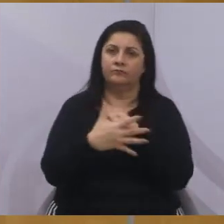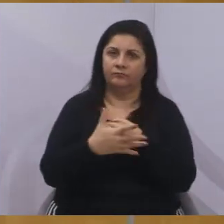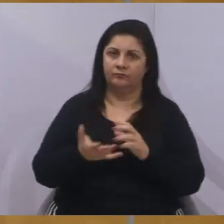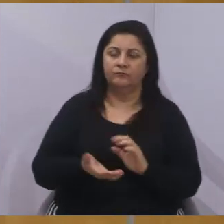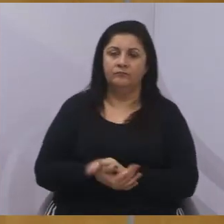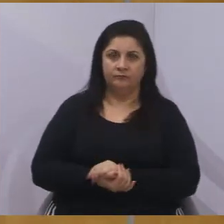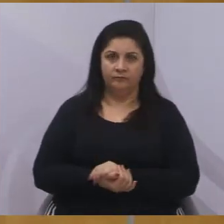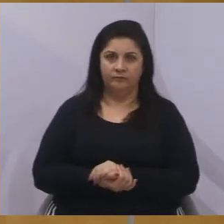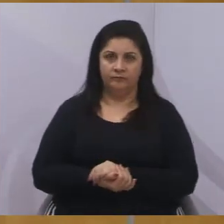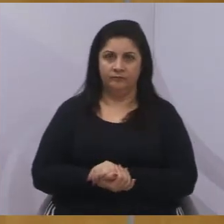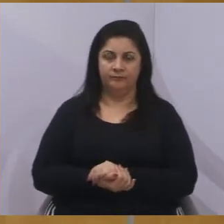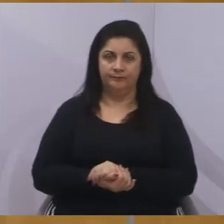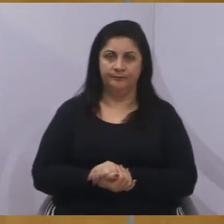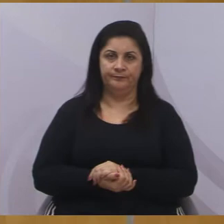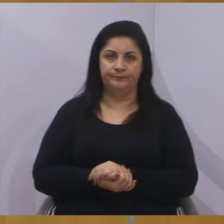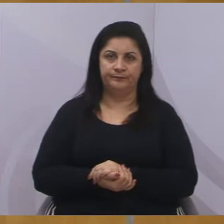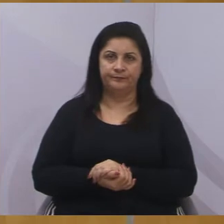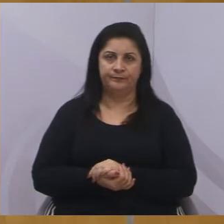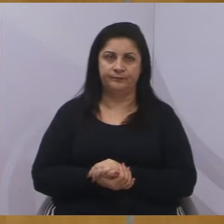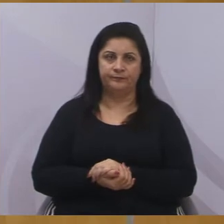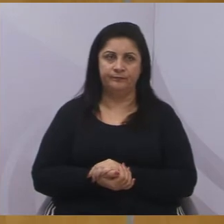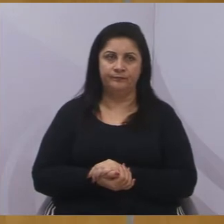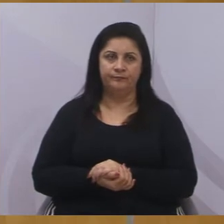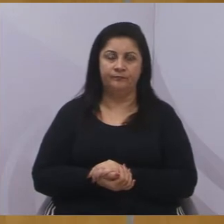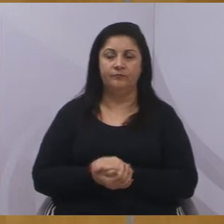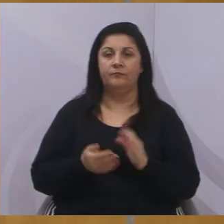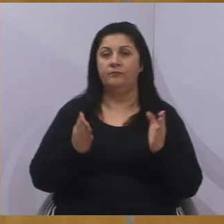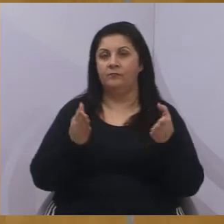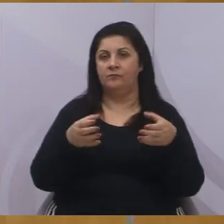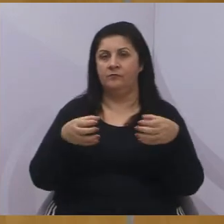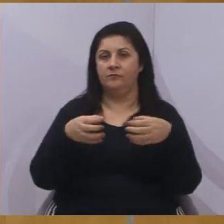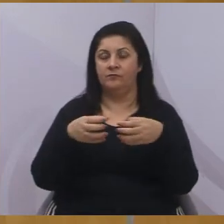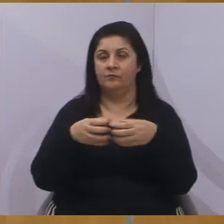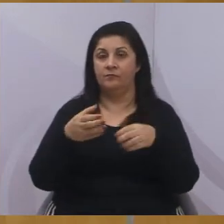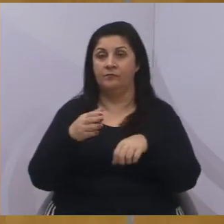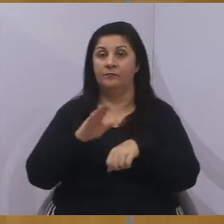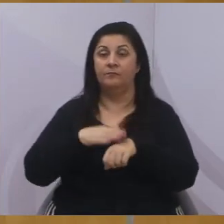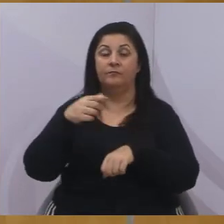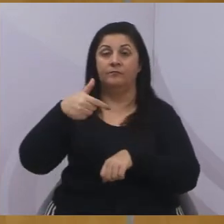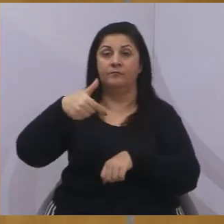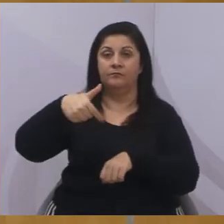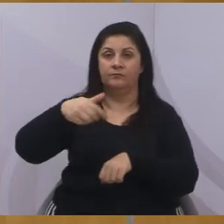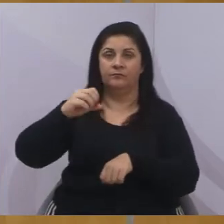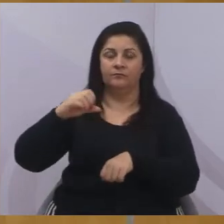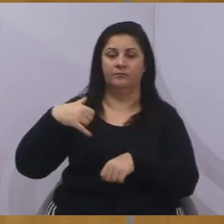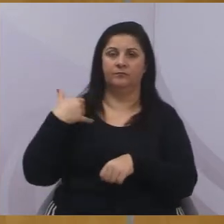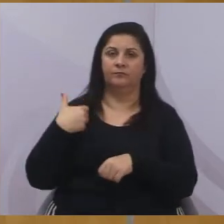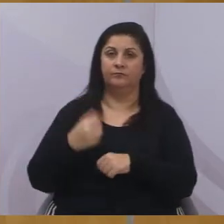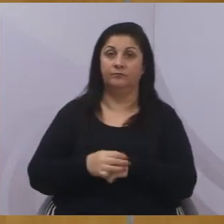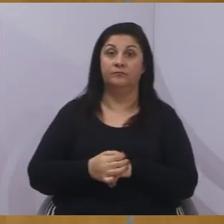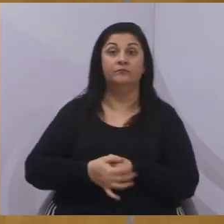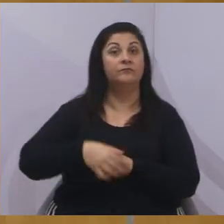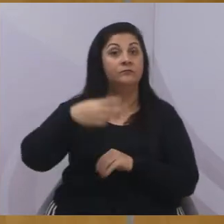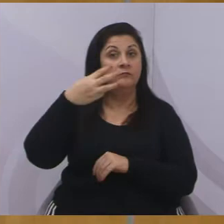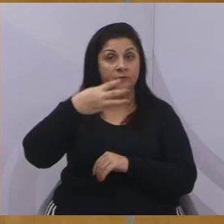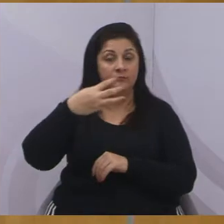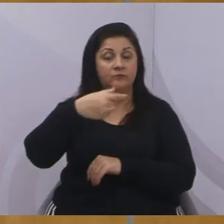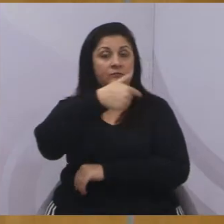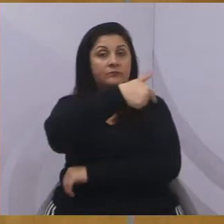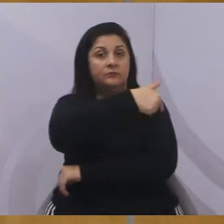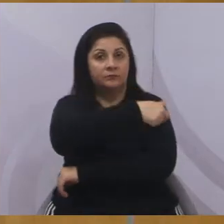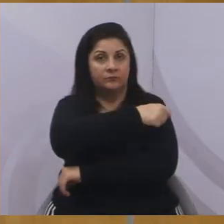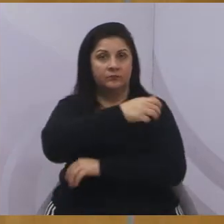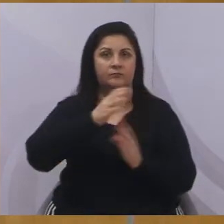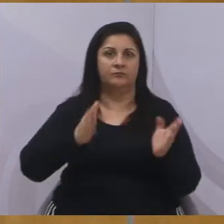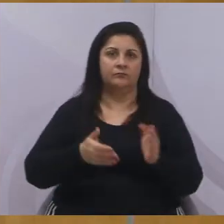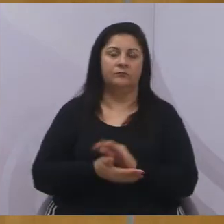nós estamos, né, em grupos acima de 70 anos, realizando a terceira dose, né?